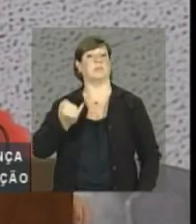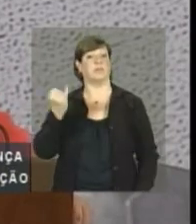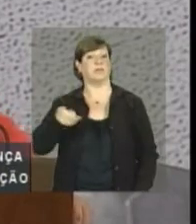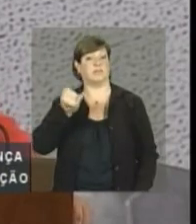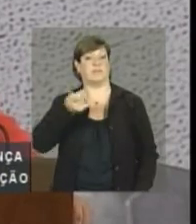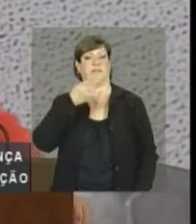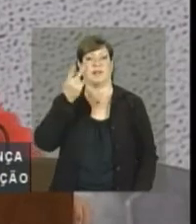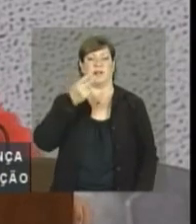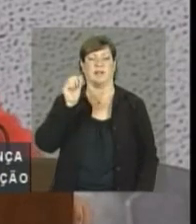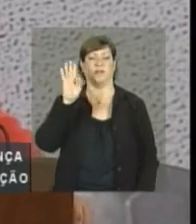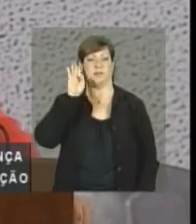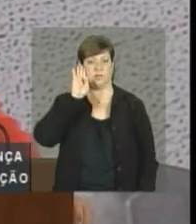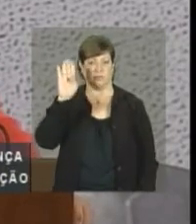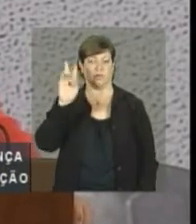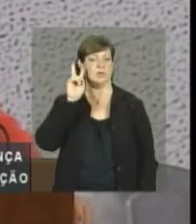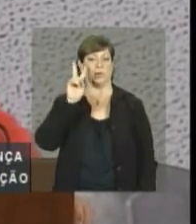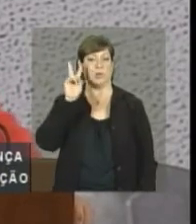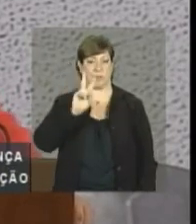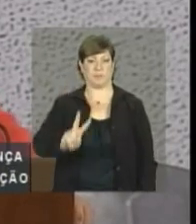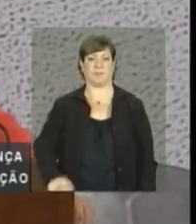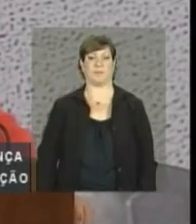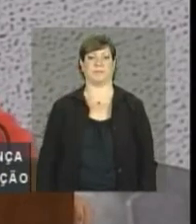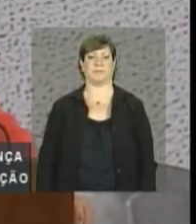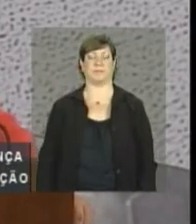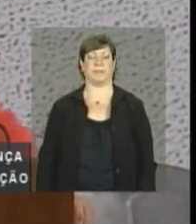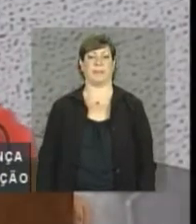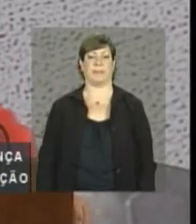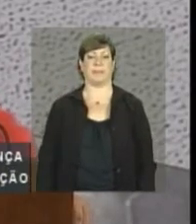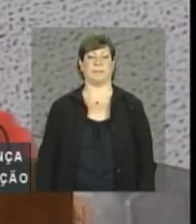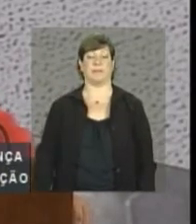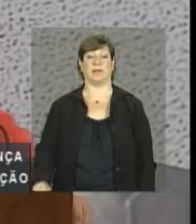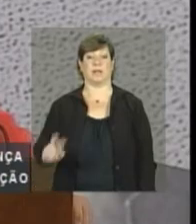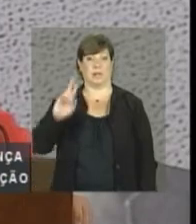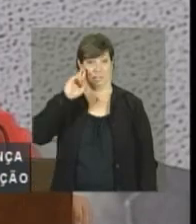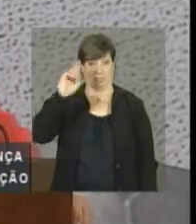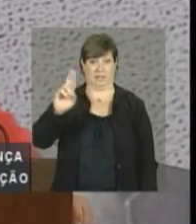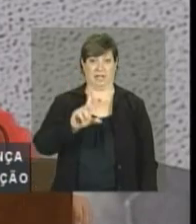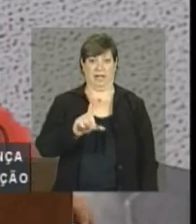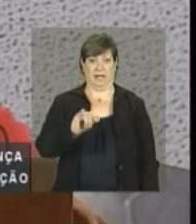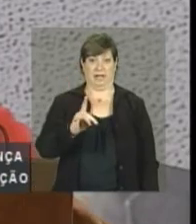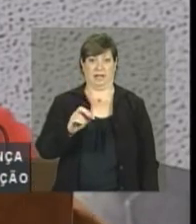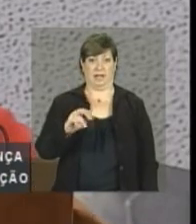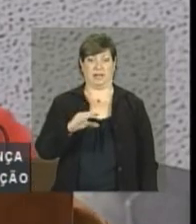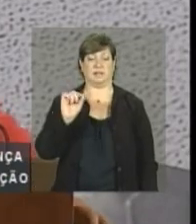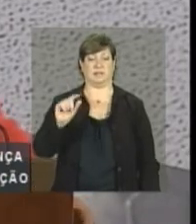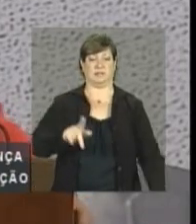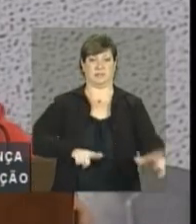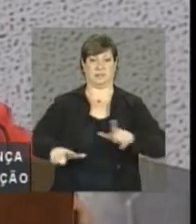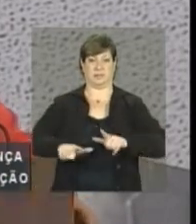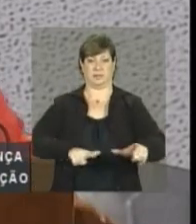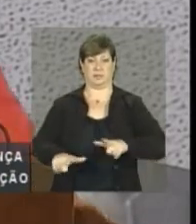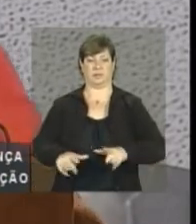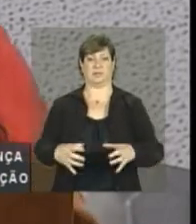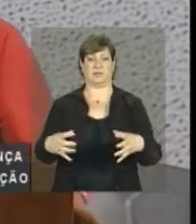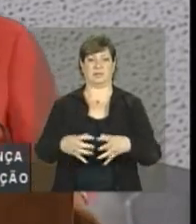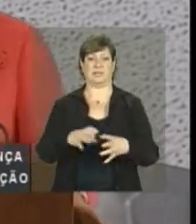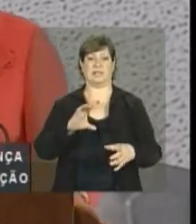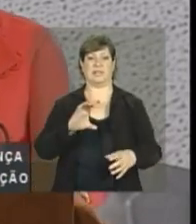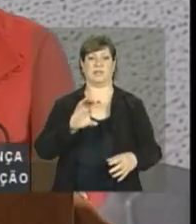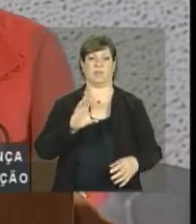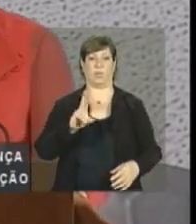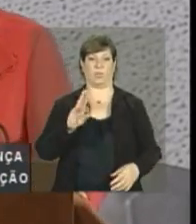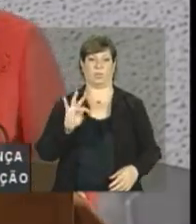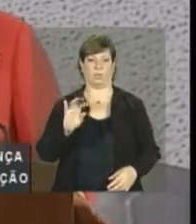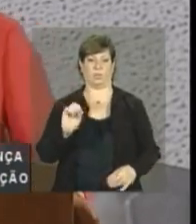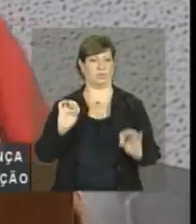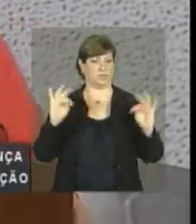destacar o papel que as lideranças dos trabalhadores, das centrais sindicais,